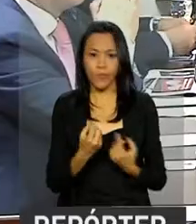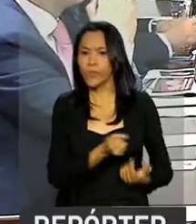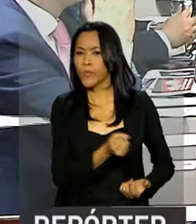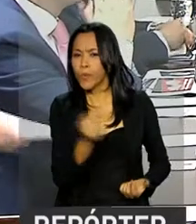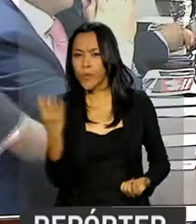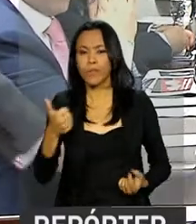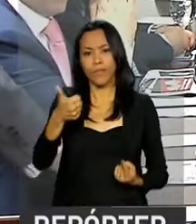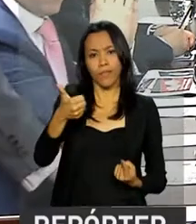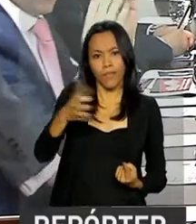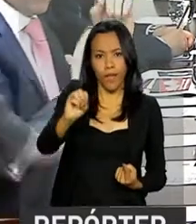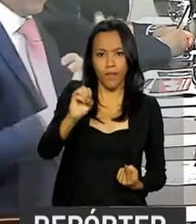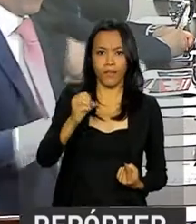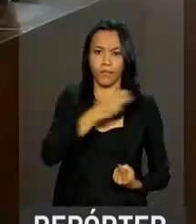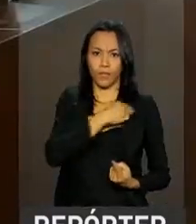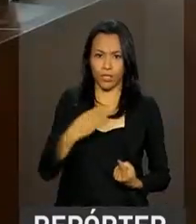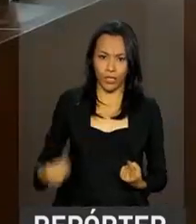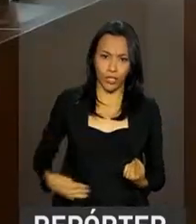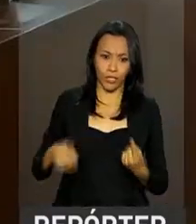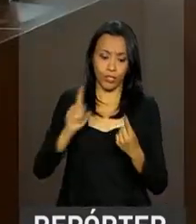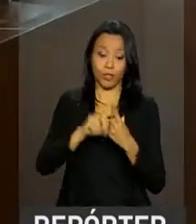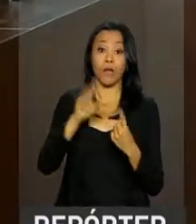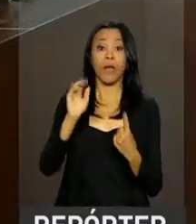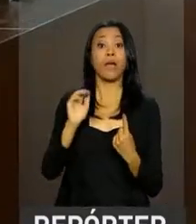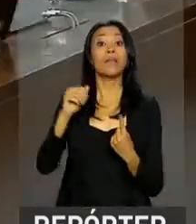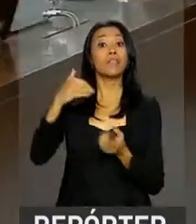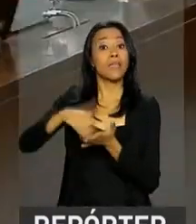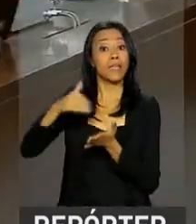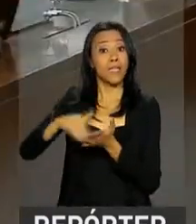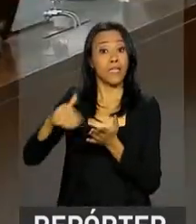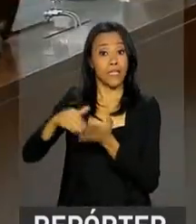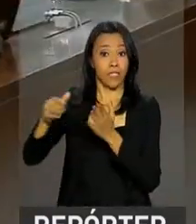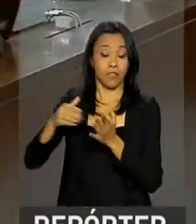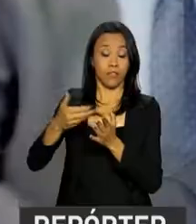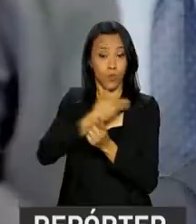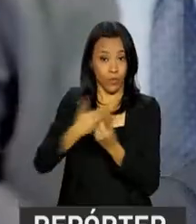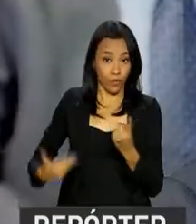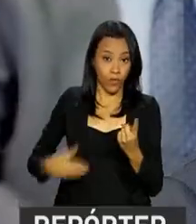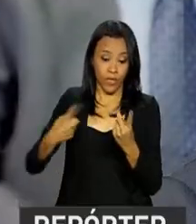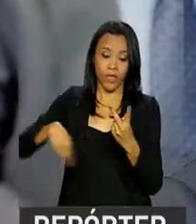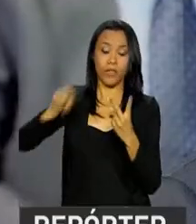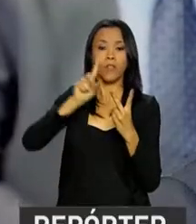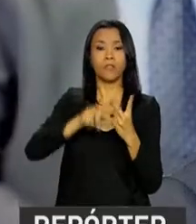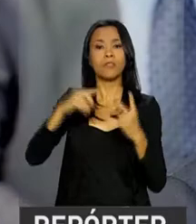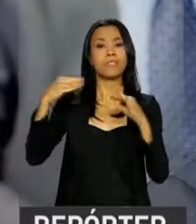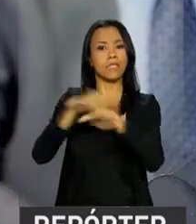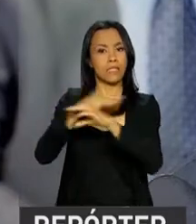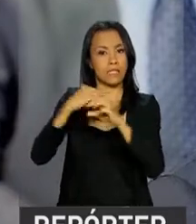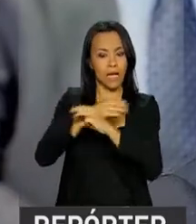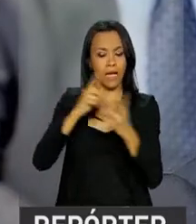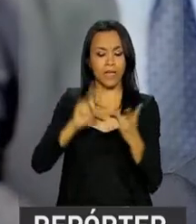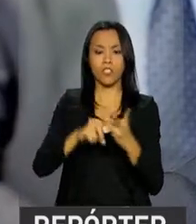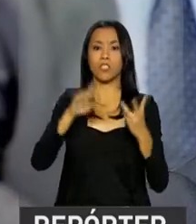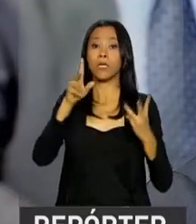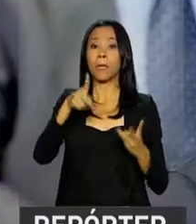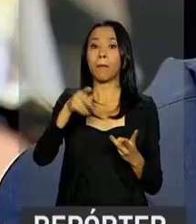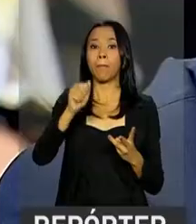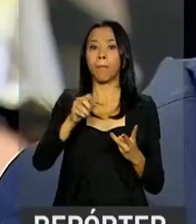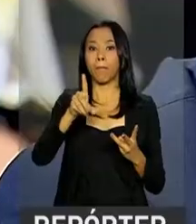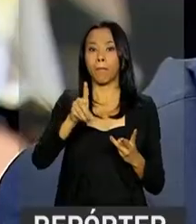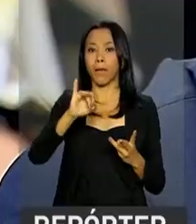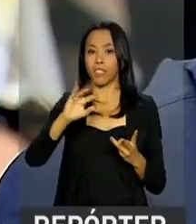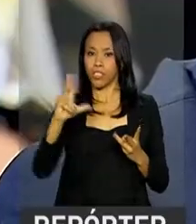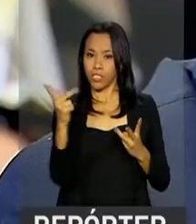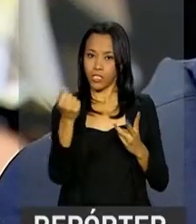são eles, Antônio Ibaçaí, da Secretaria de Governo, Bruno Araújo, das Cidades, Eliseu Padilha, da Casa